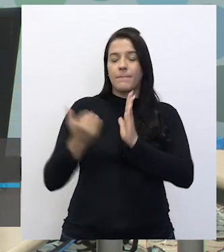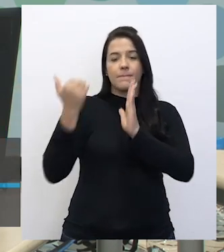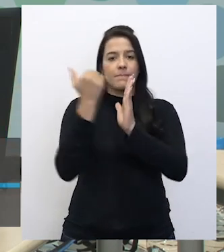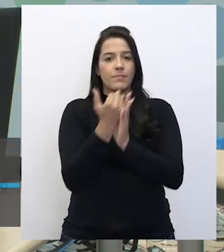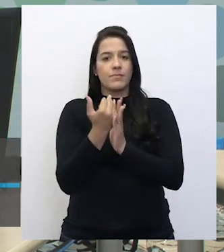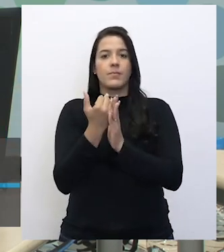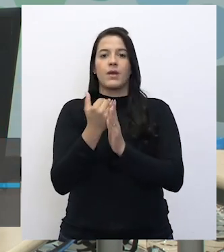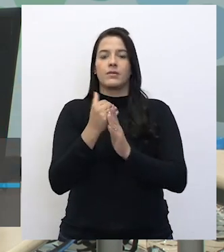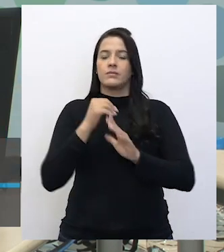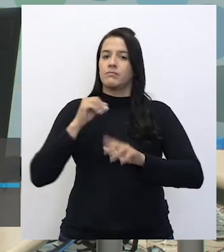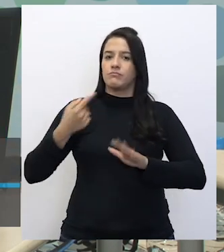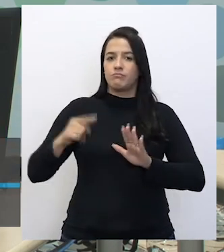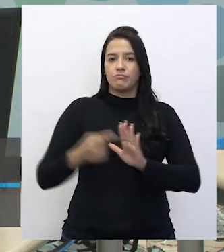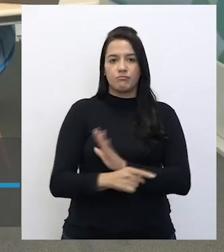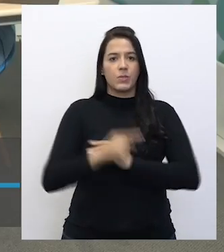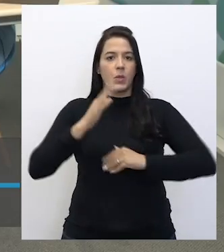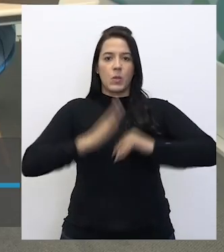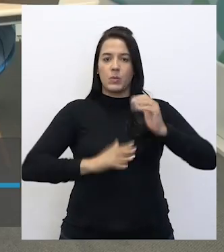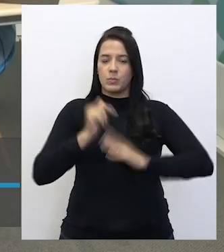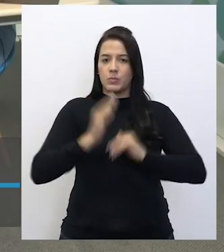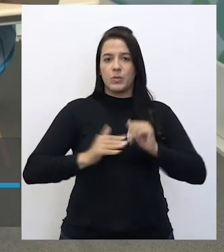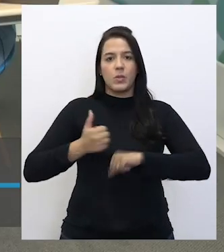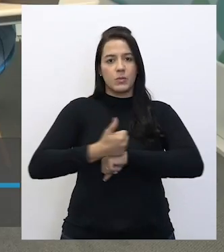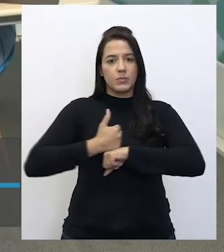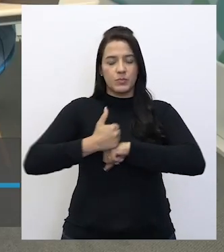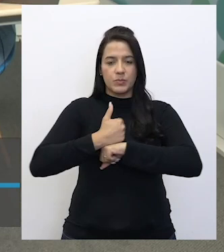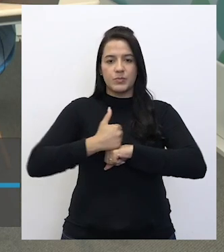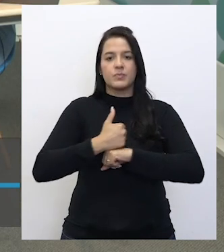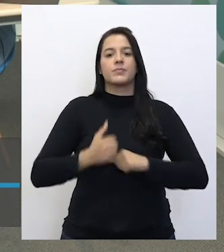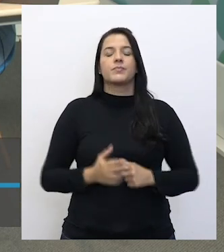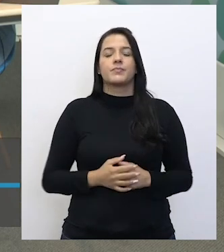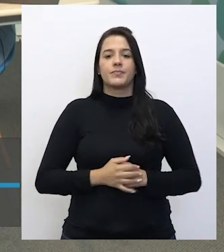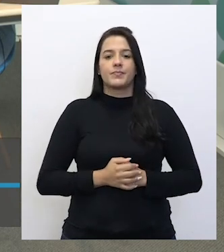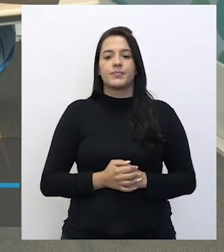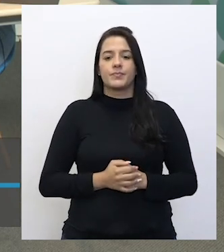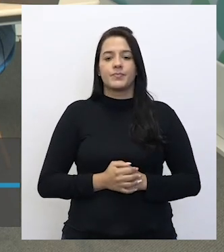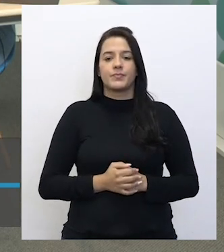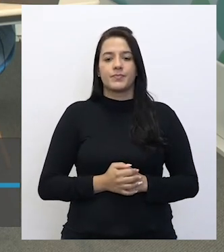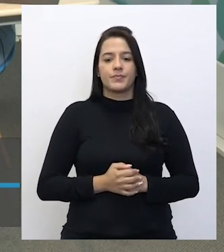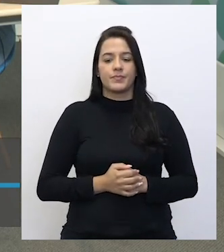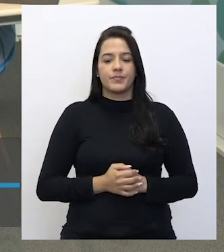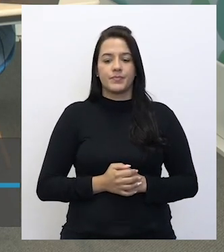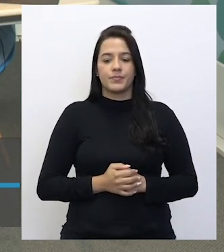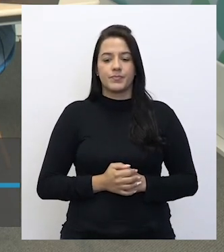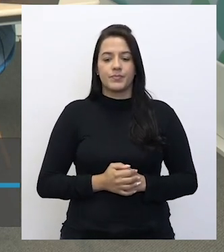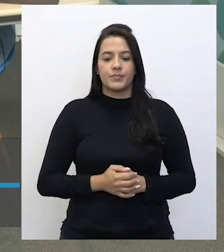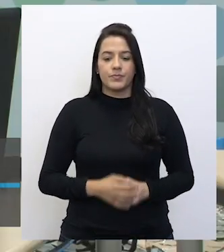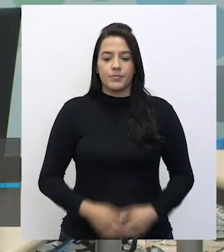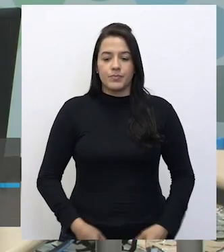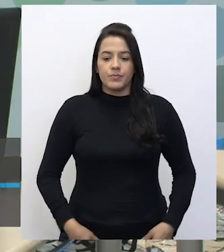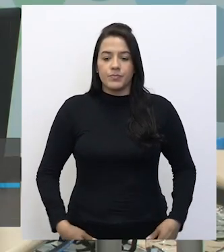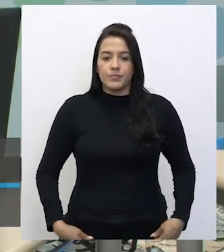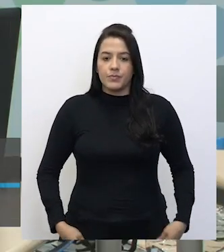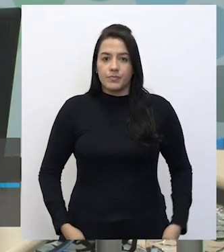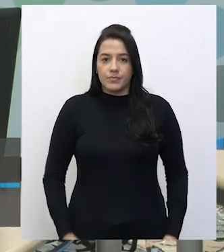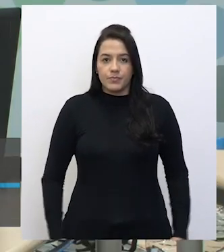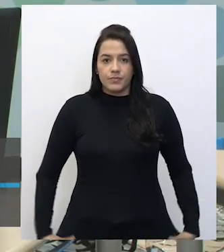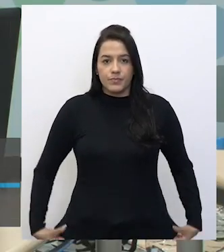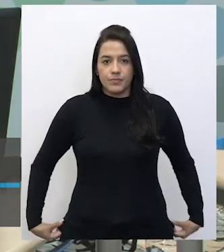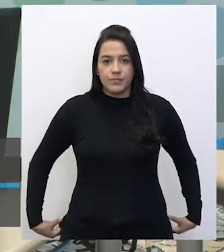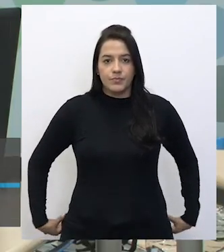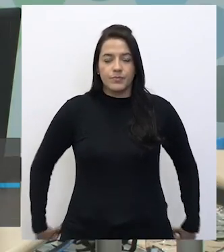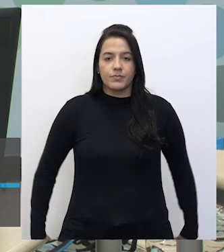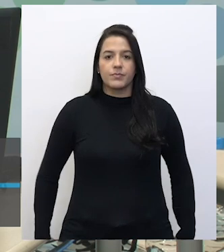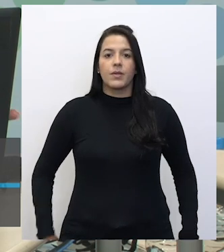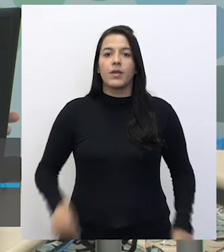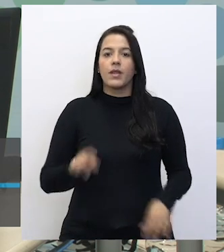filósofo profissional digamos assim. Ou especialista. Especialista, né, de formação, tá? A professora Neide, o filósofo